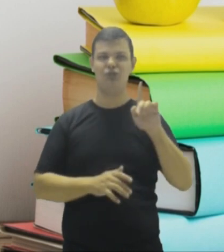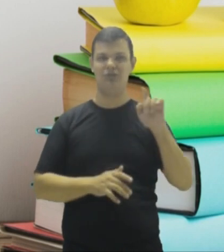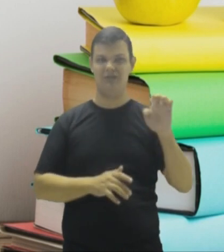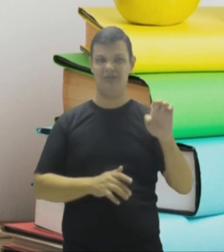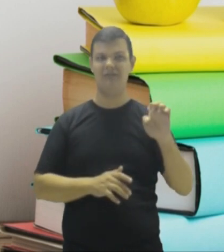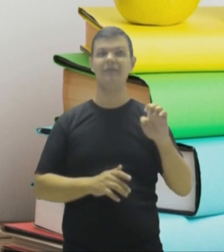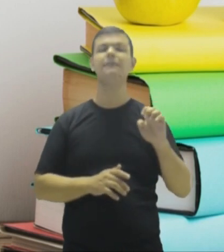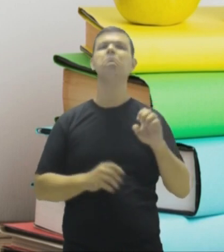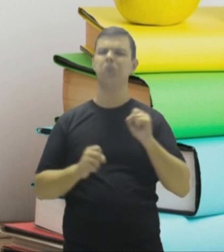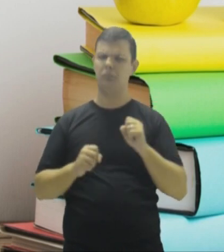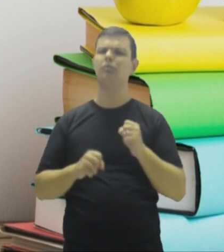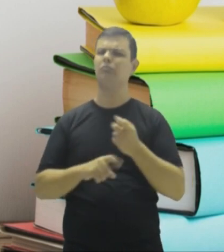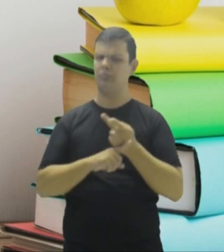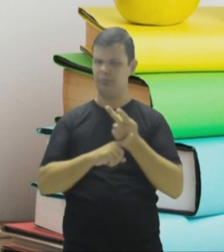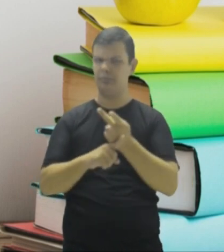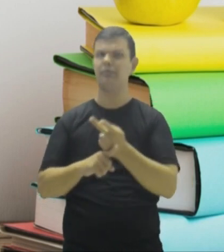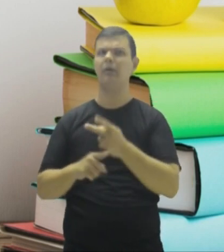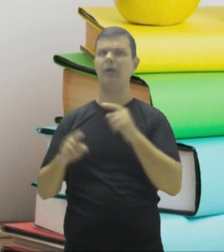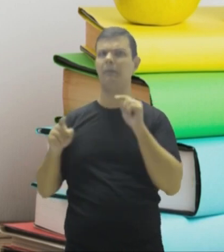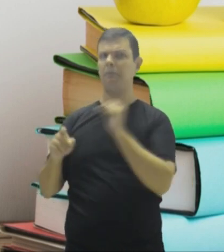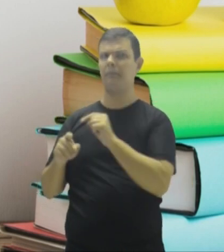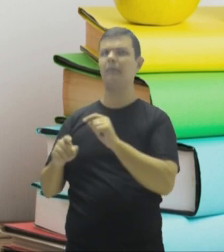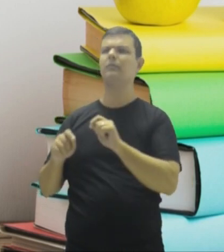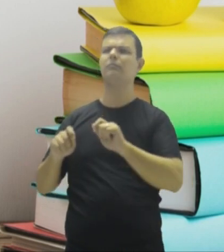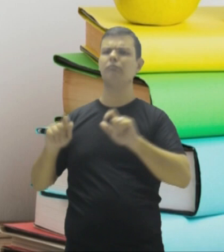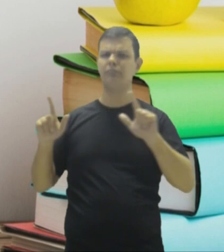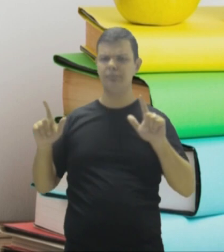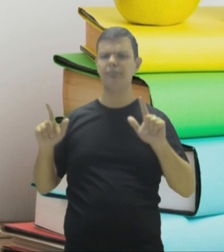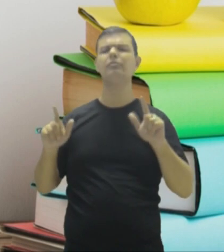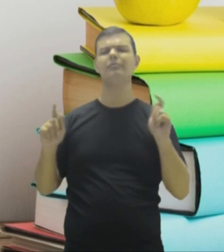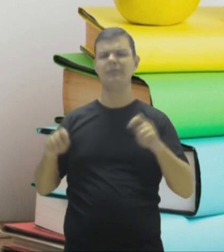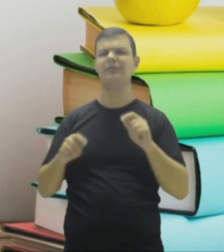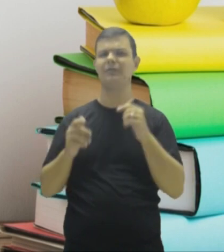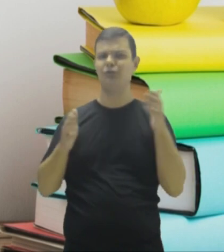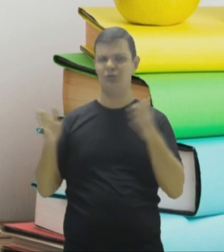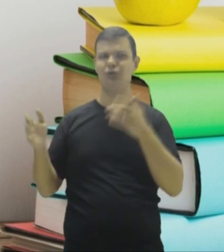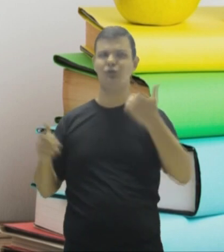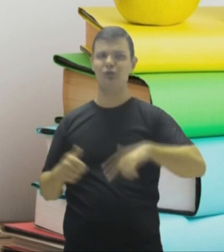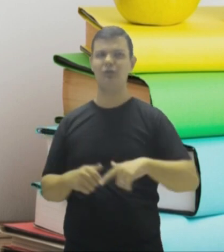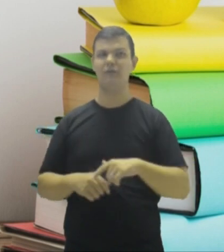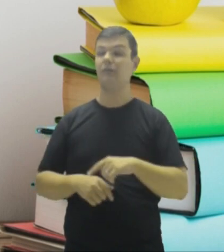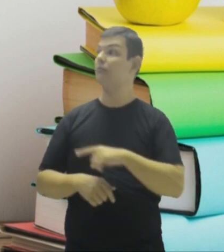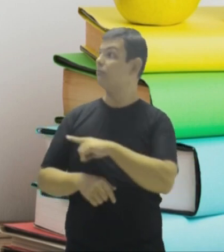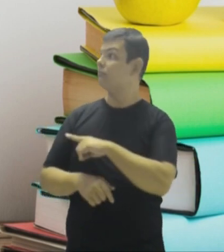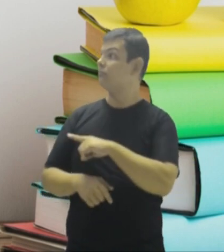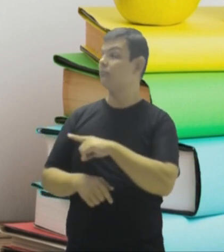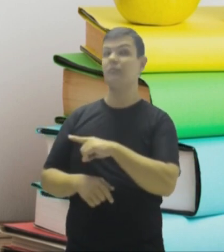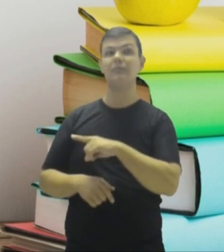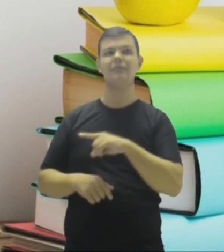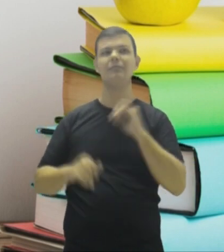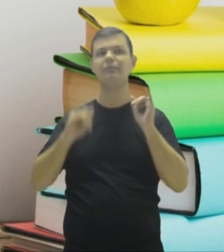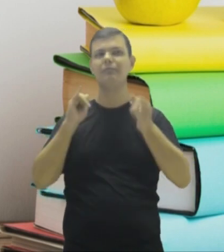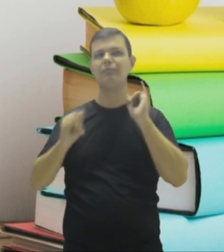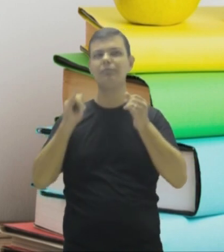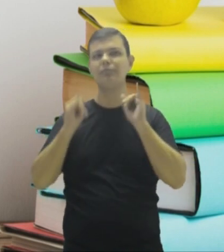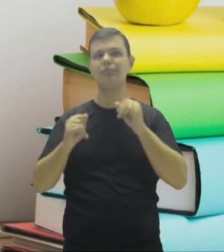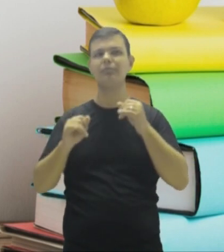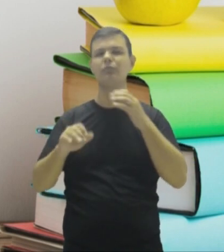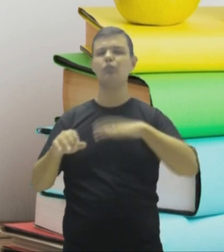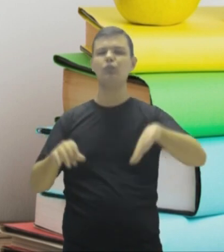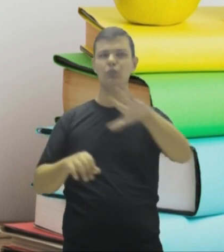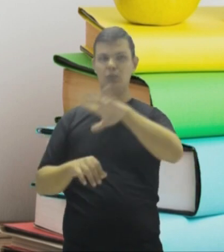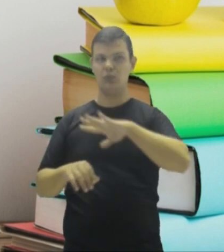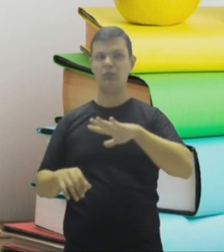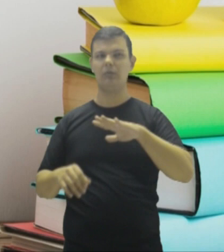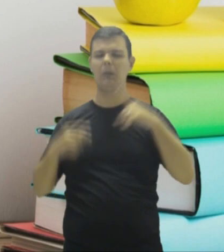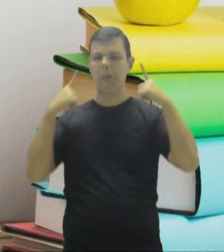Vida na Água, você pode acessar esse link se você quiser rever. A empresa brasileira de telecomunicações, né, de comunicação,